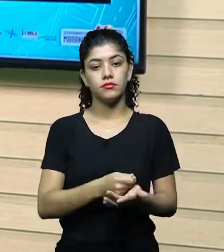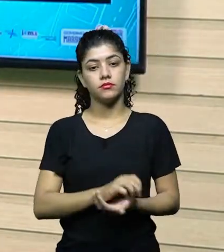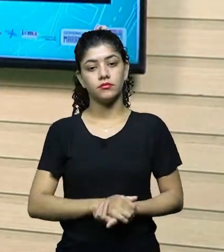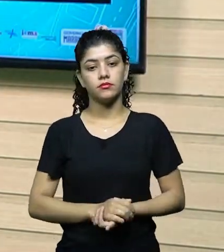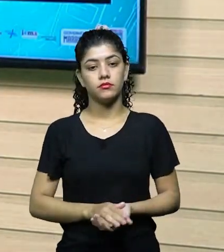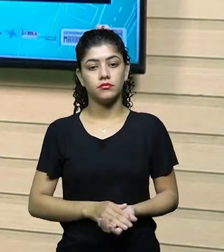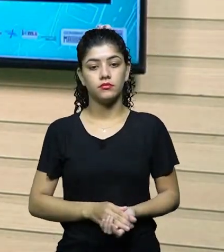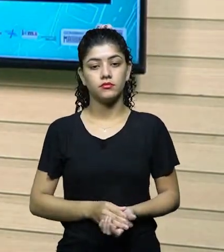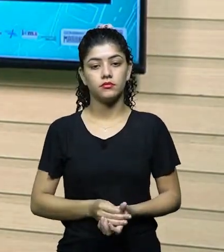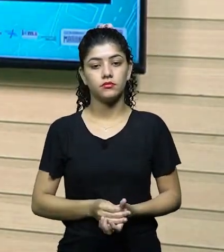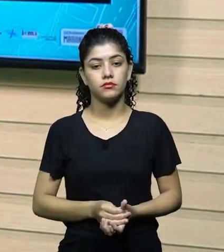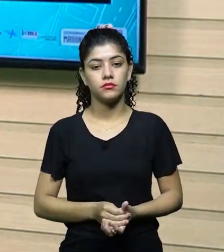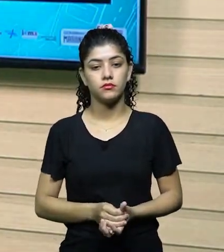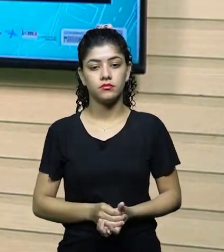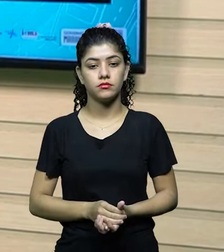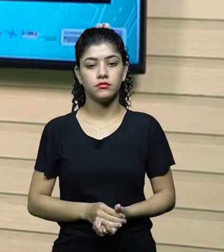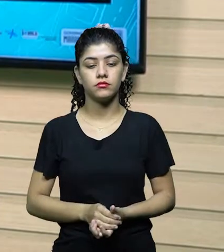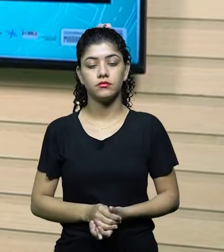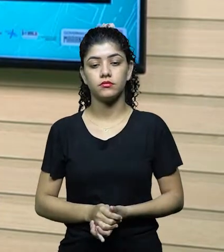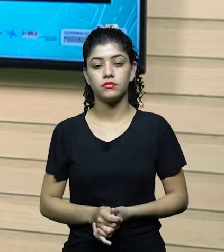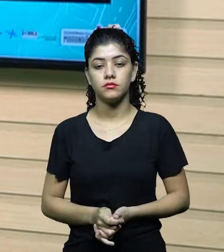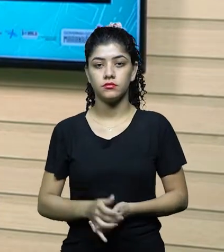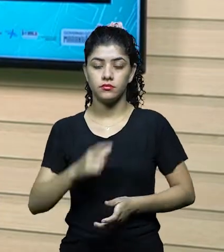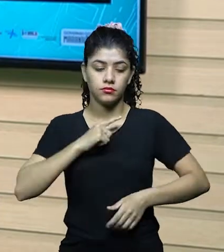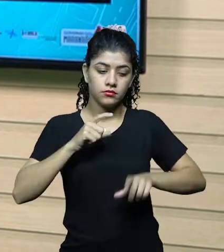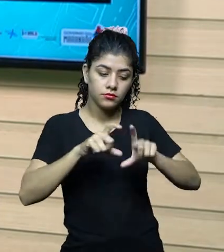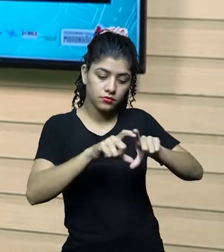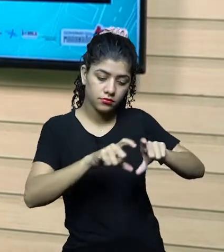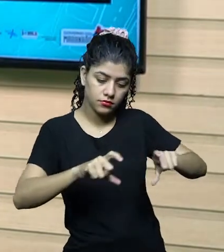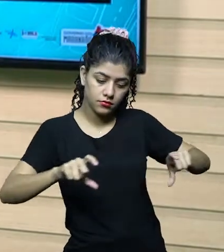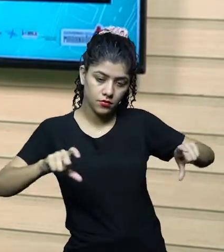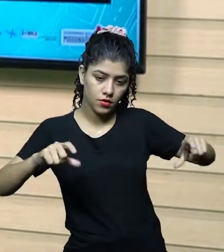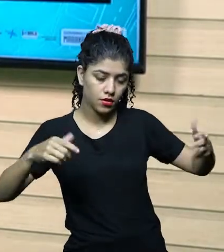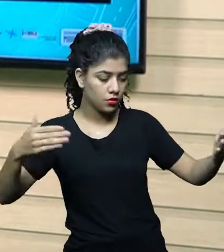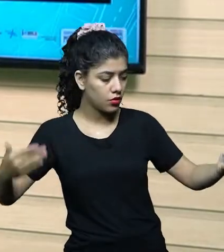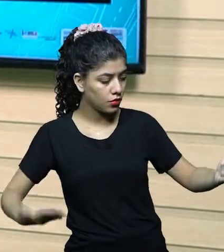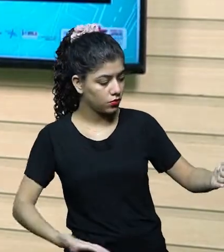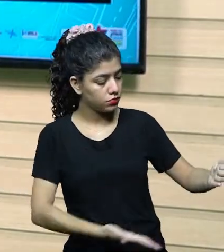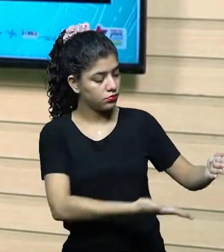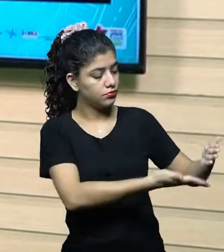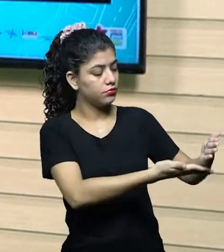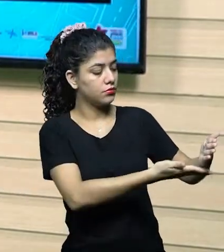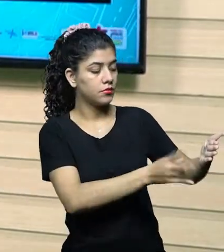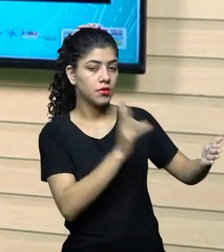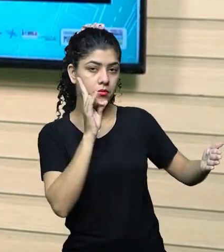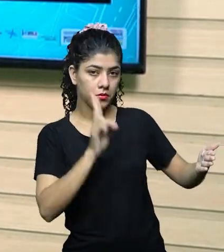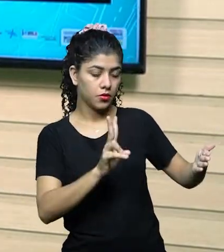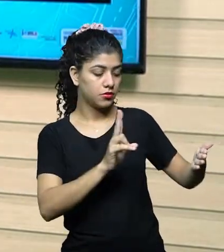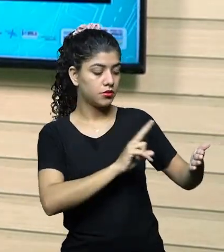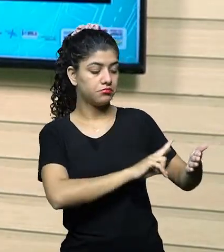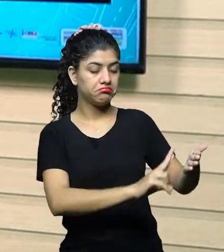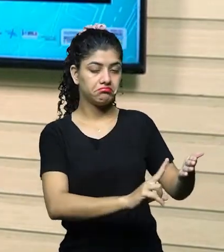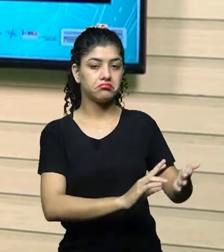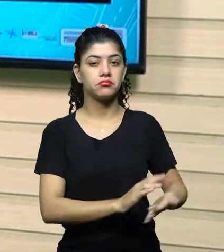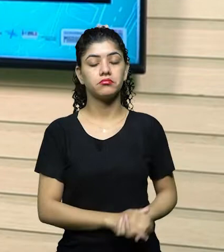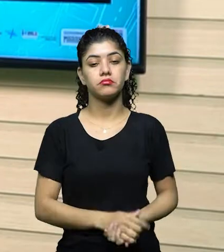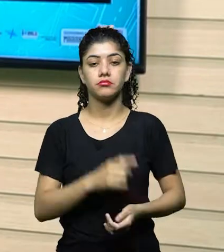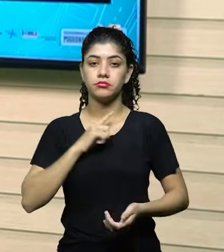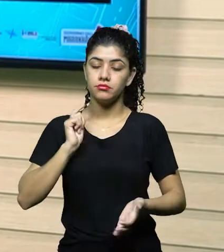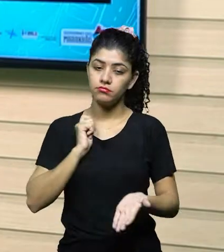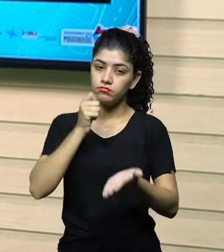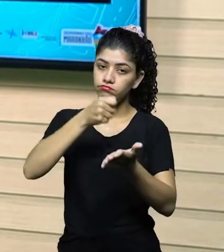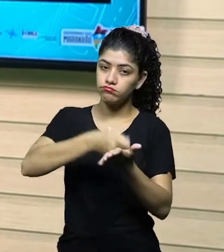com ou sem código de barra. Se tiver o código de barra, você seleciona lá, coloca o código de barra no leitor e